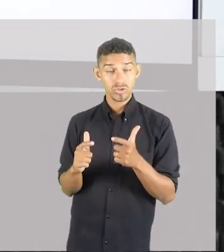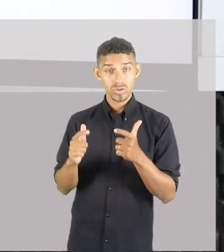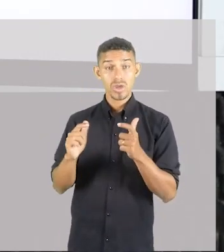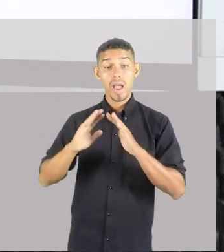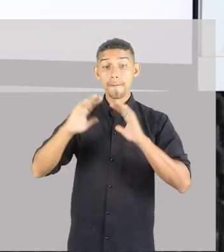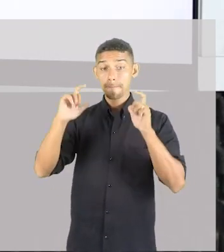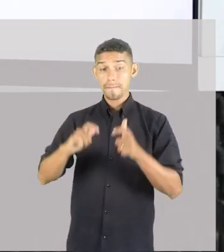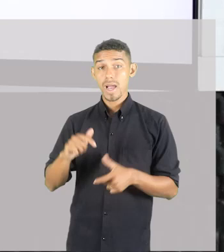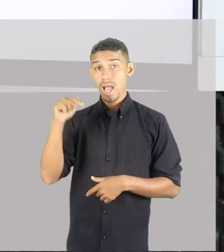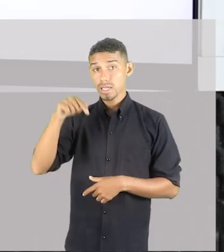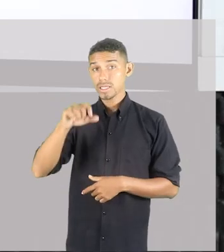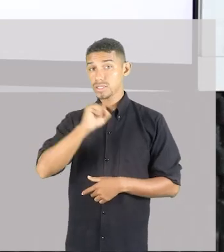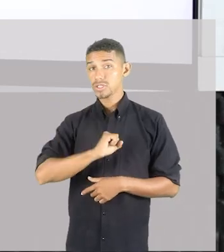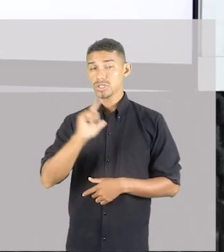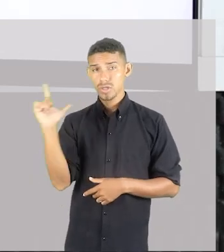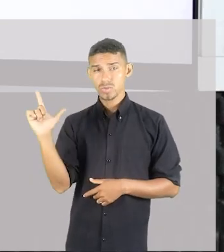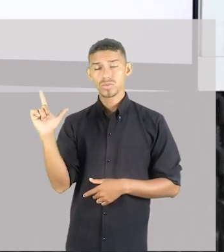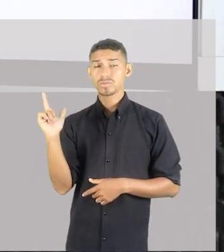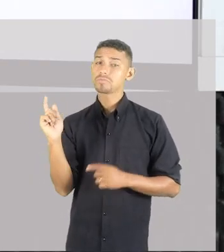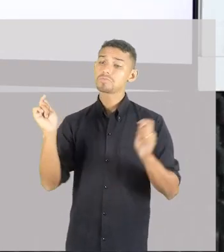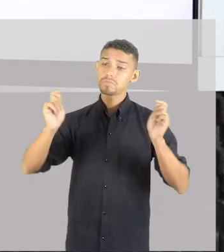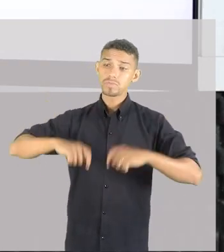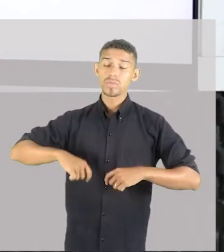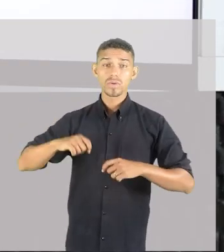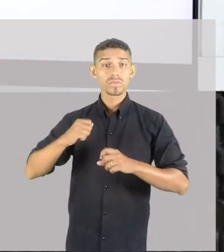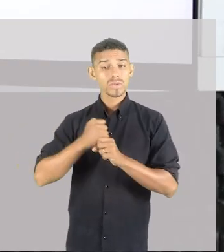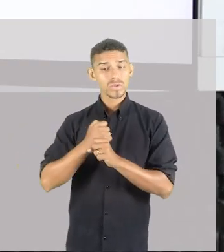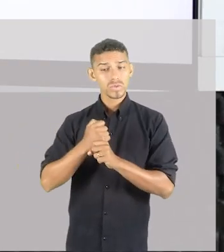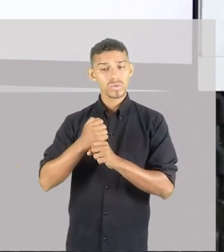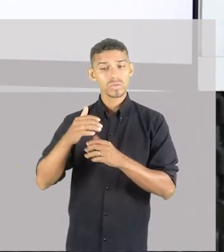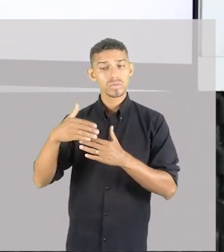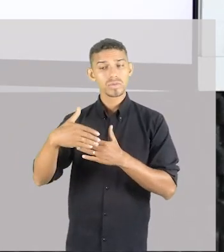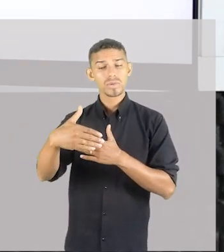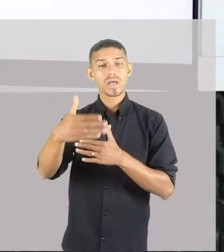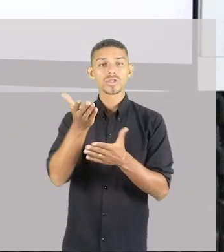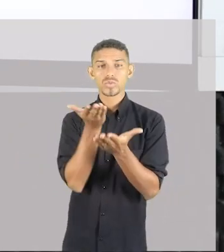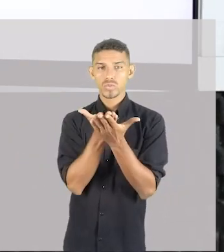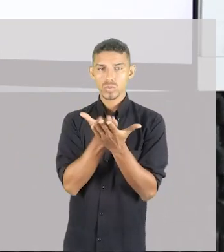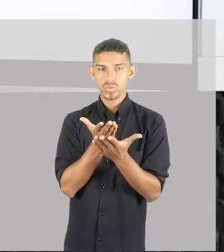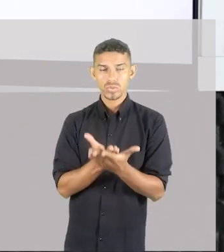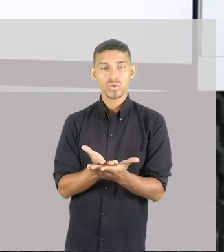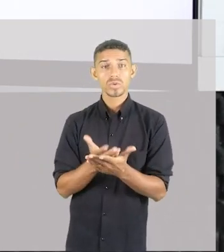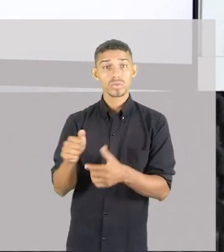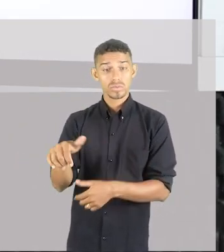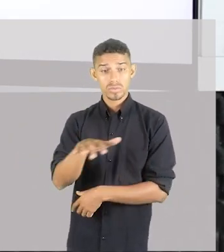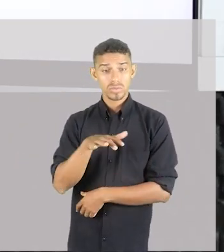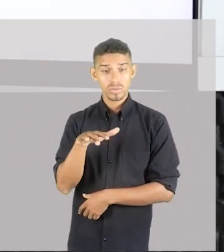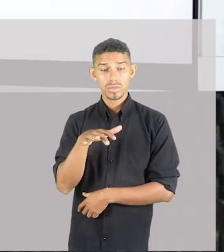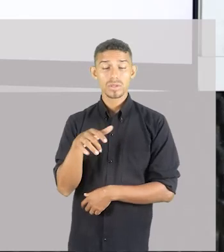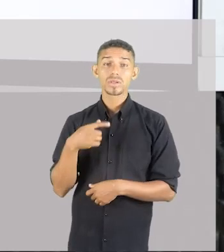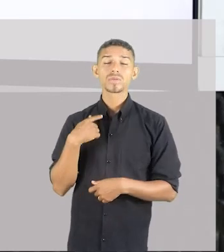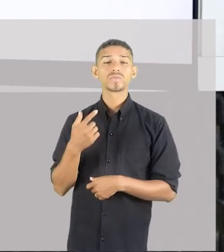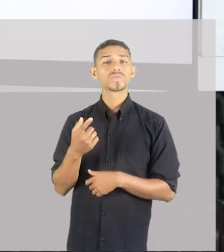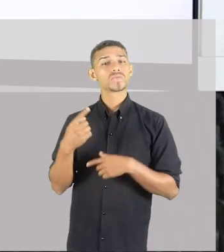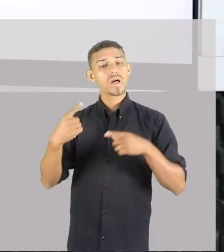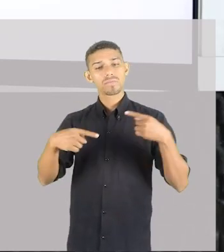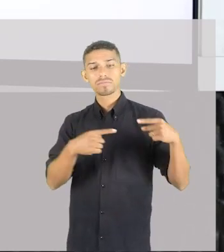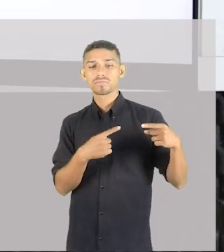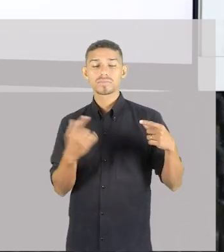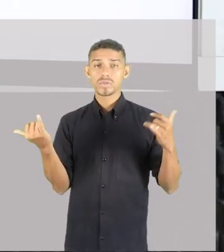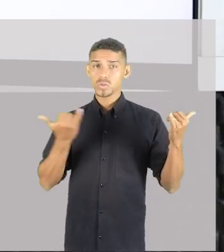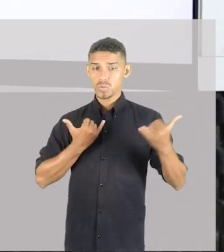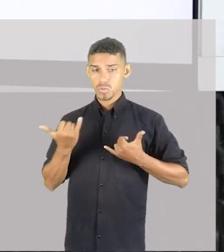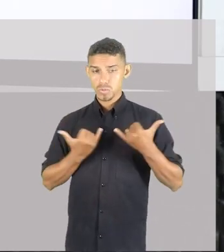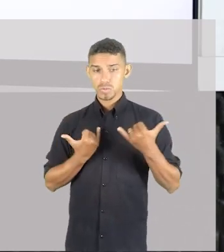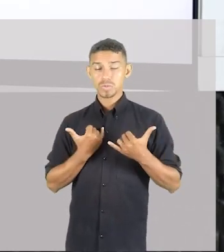em um bairro aqui perto, aqui em São Luís, que provavelmente nos próximos anos, a partir do estudo desse sítio arqueológico, que eu fui